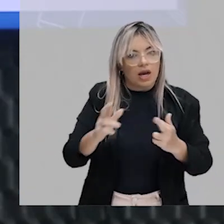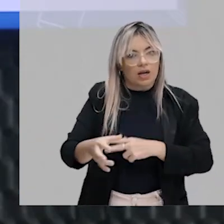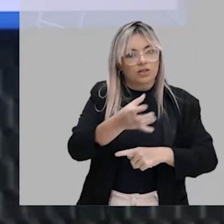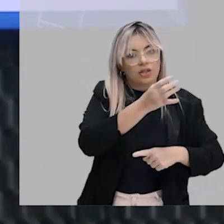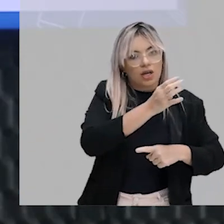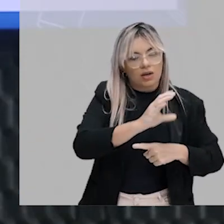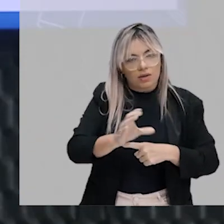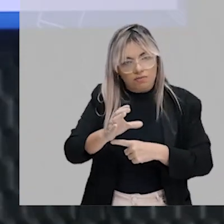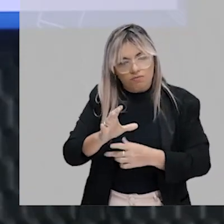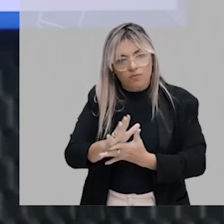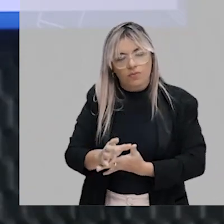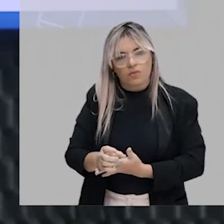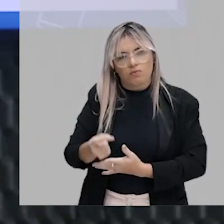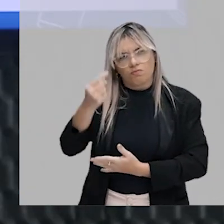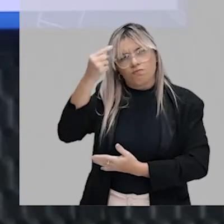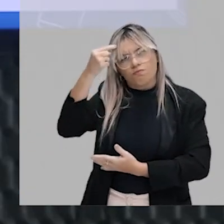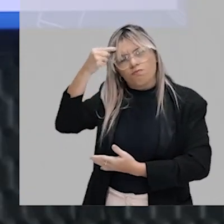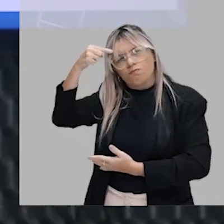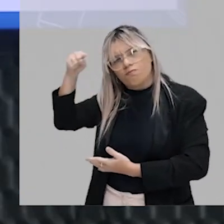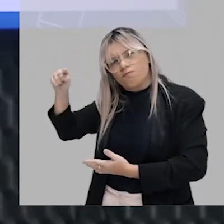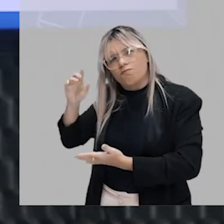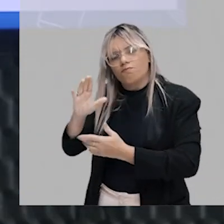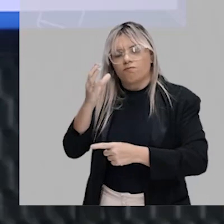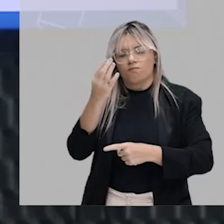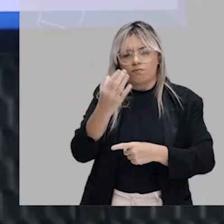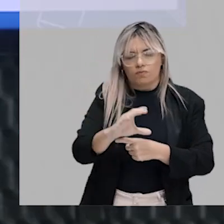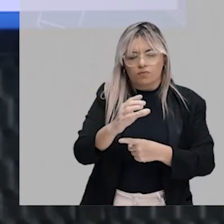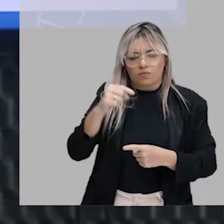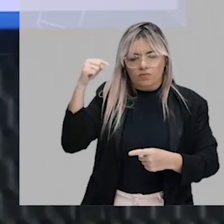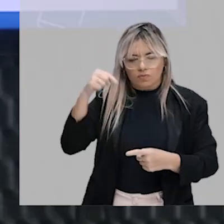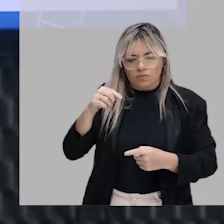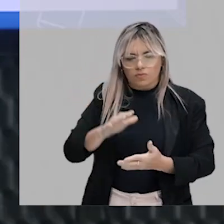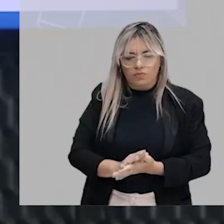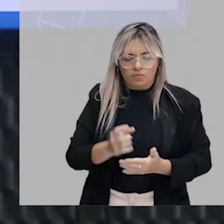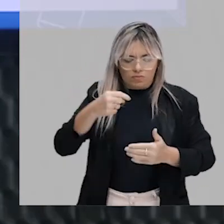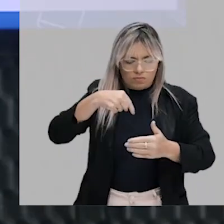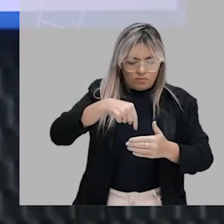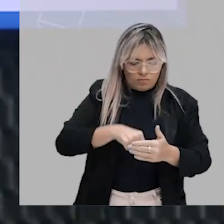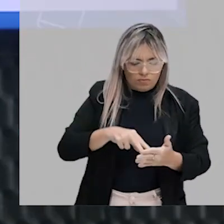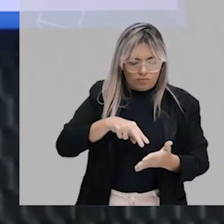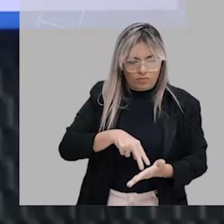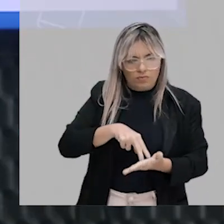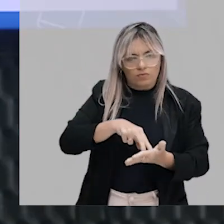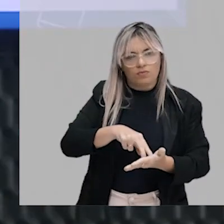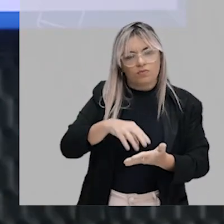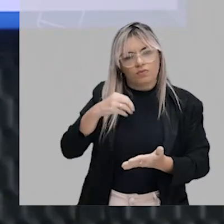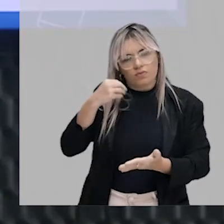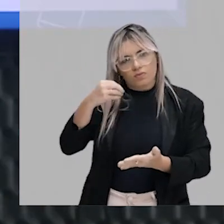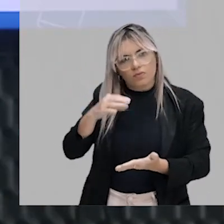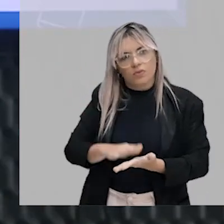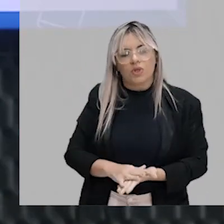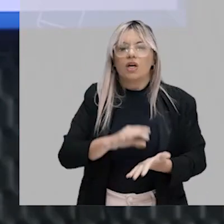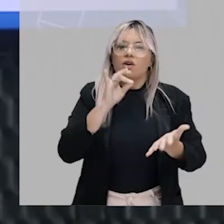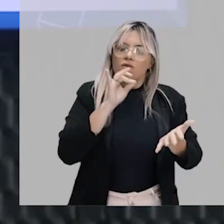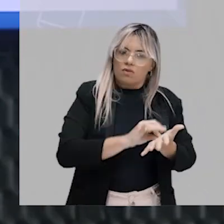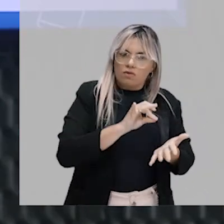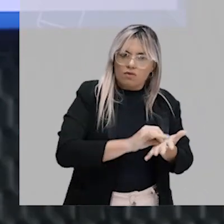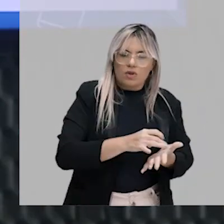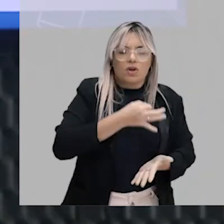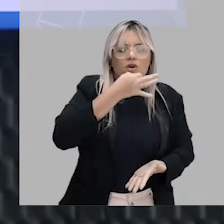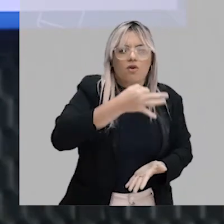ciência, do pensamento científico. No fundo, o positivismo é uma defesa da ciência. É uma defesa da